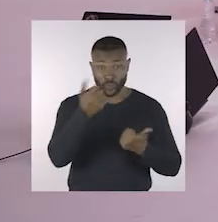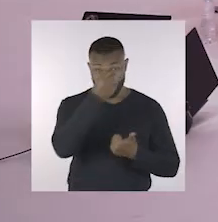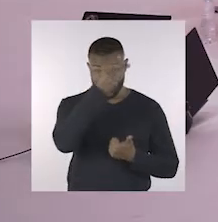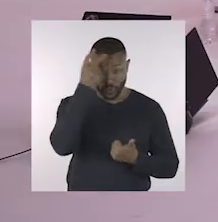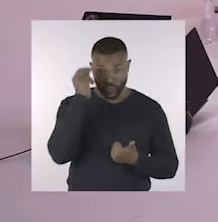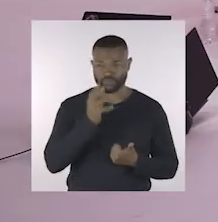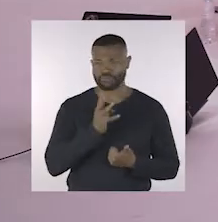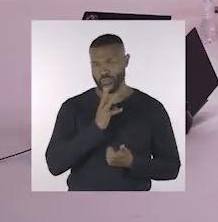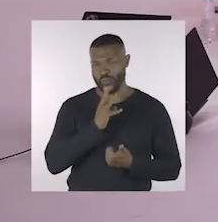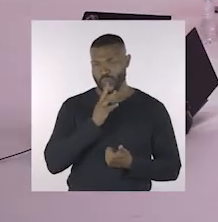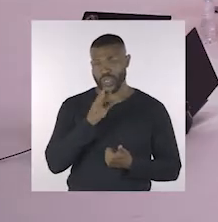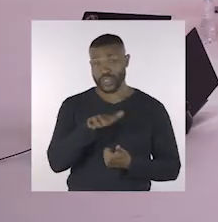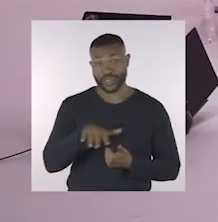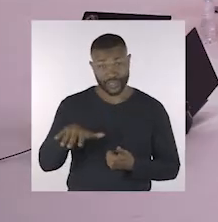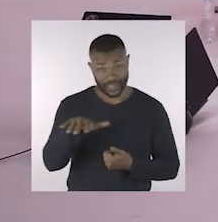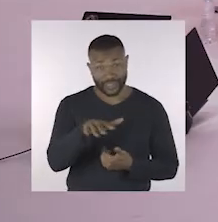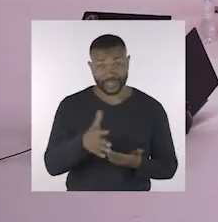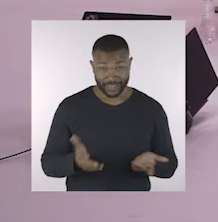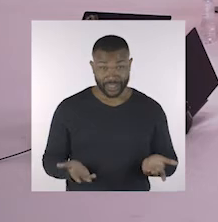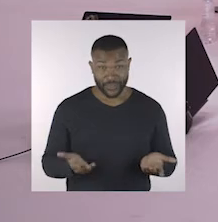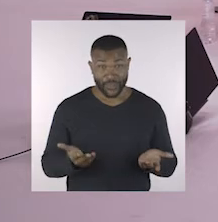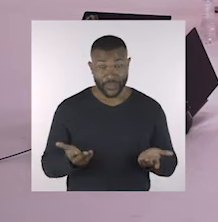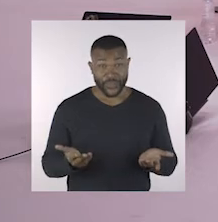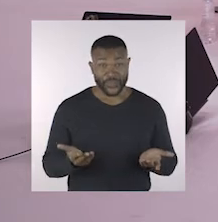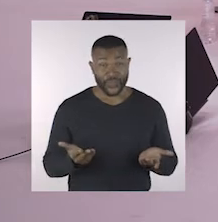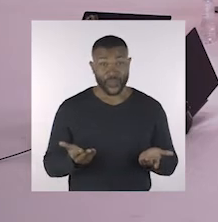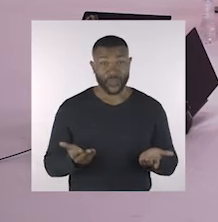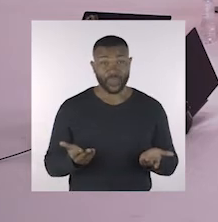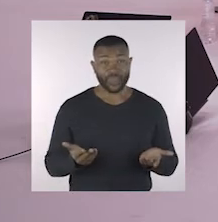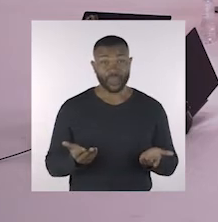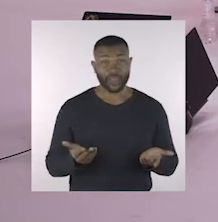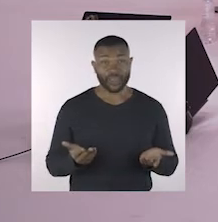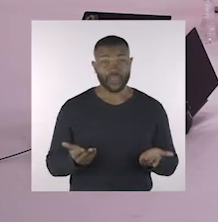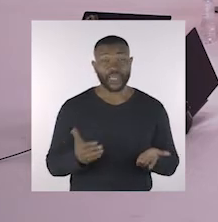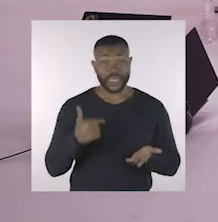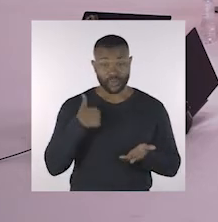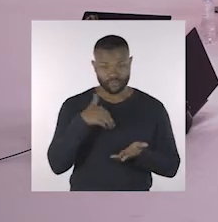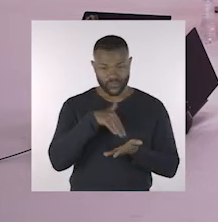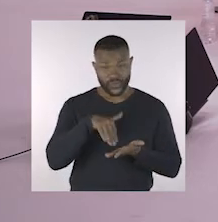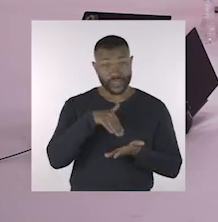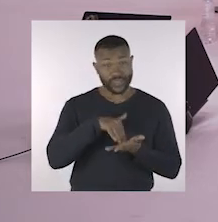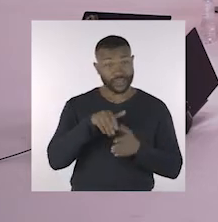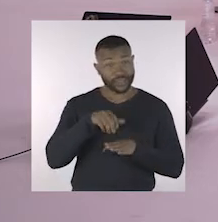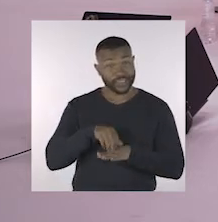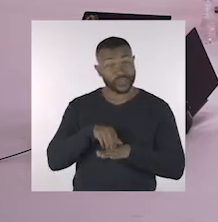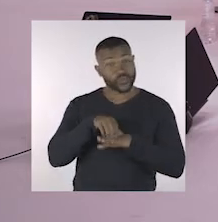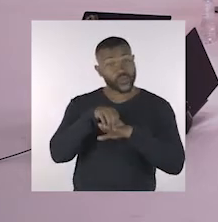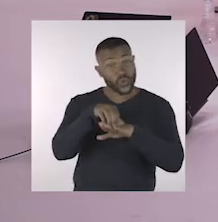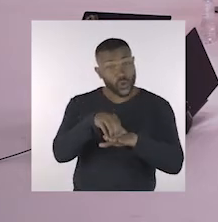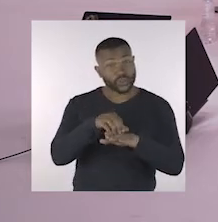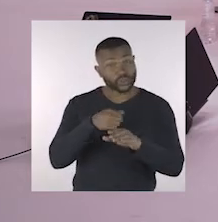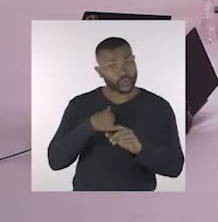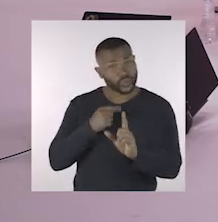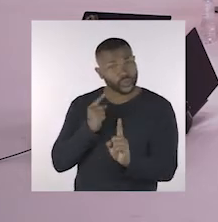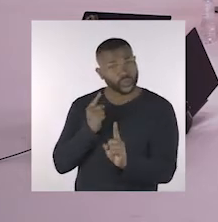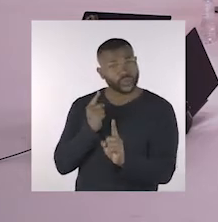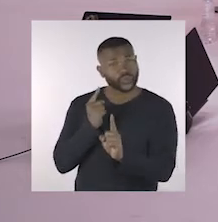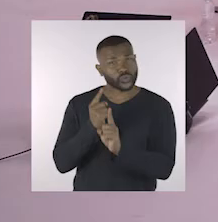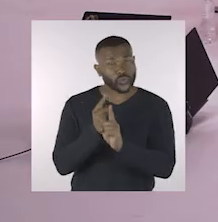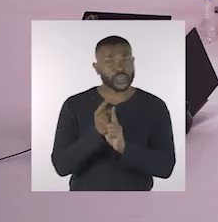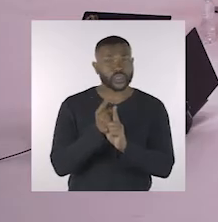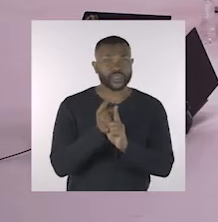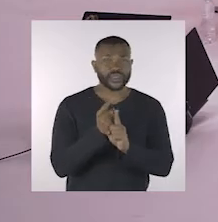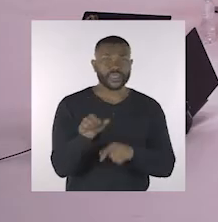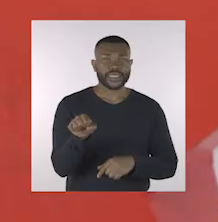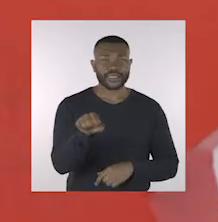subprefeituras que você conhece a máquina toda como é a coisa de Deus eo secretário de transportes E aí eu descobri